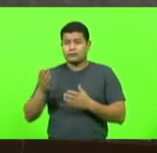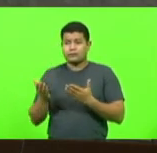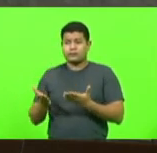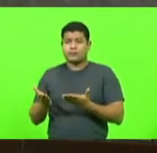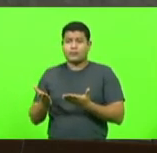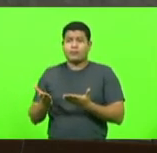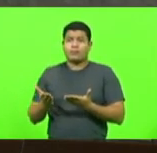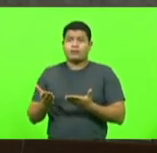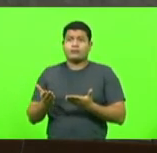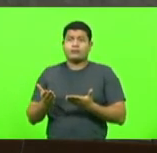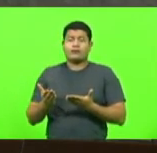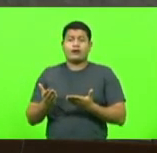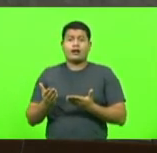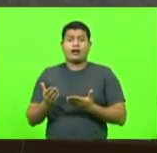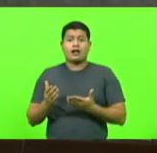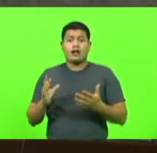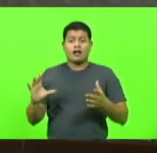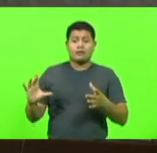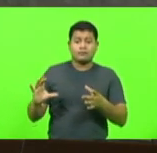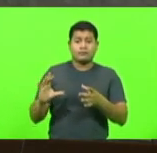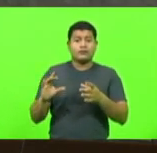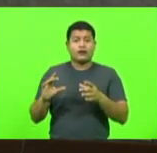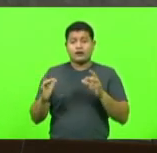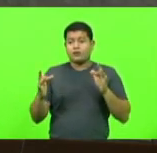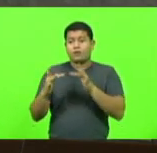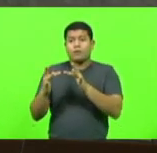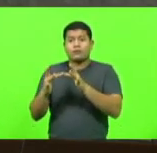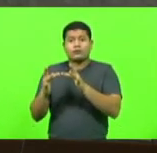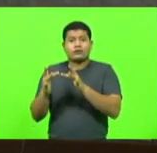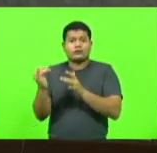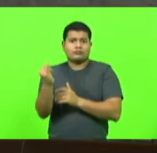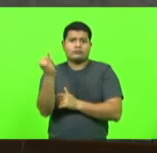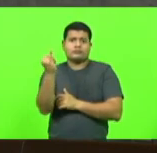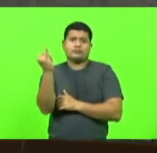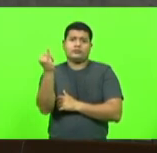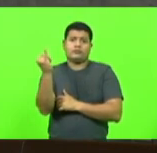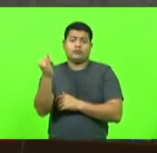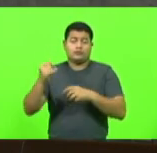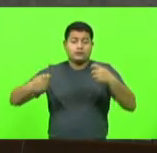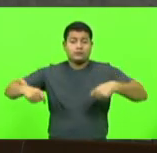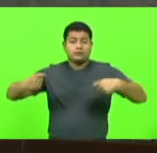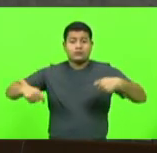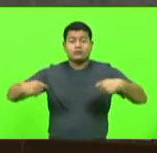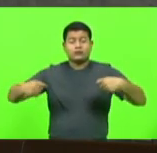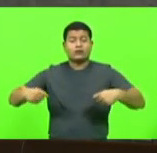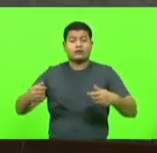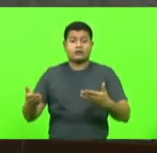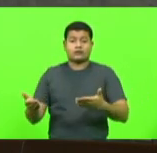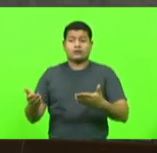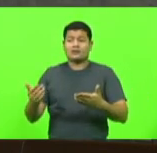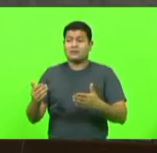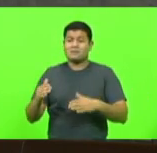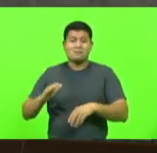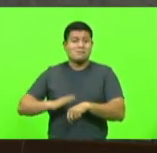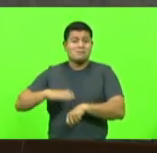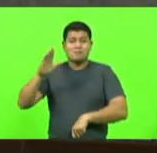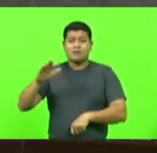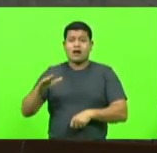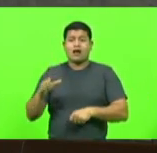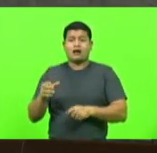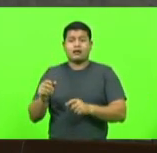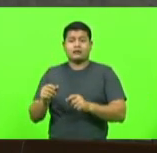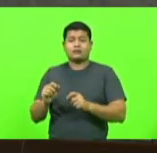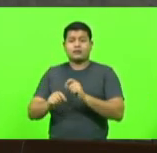o vínculo é fundamental e ele precisa de mais tempo e mais sessões terapêuticas.